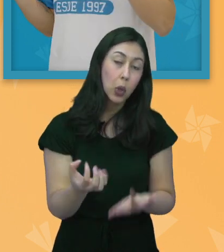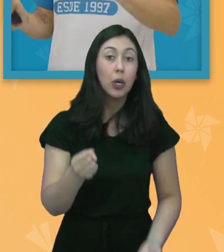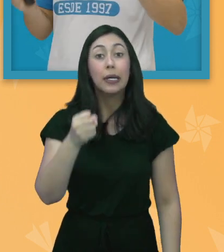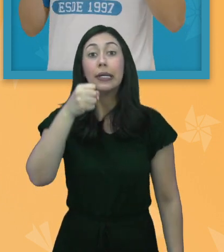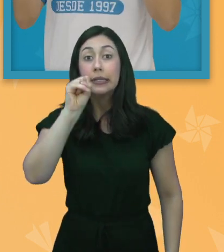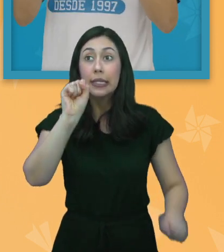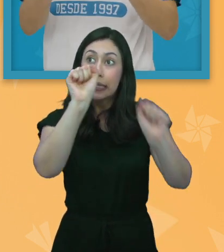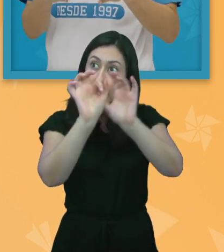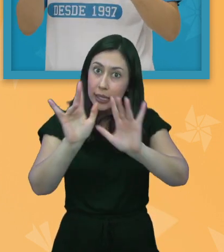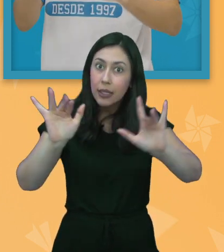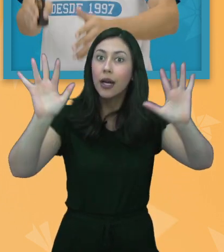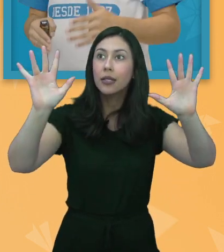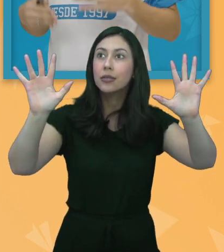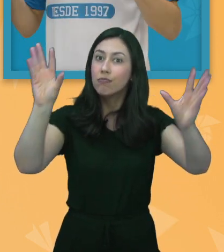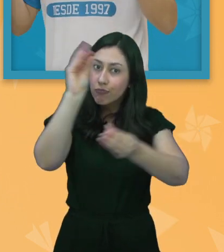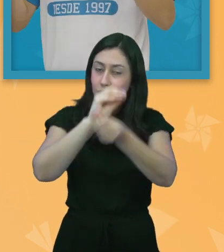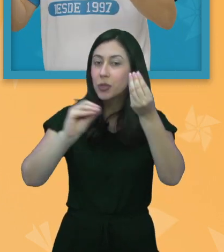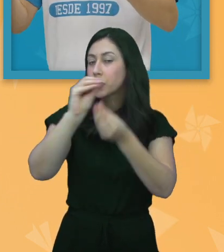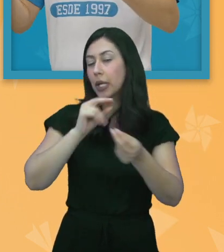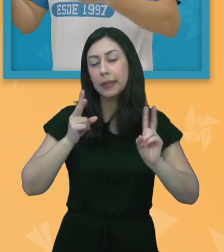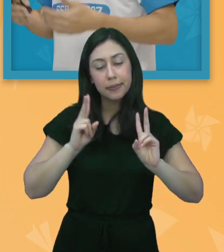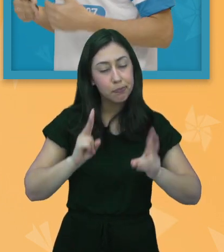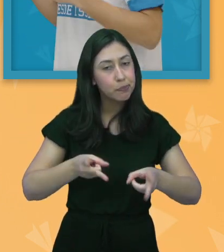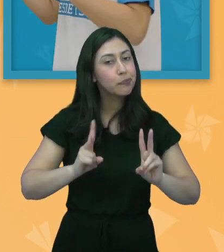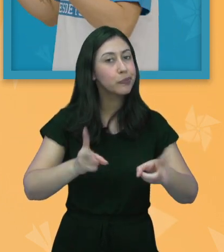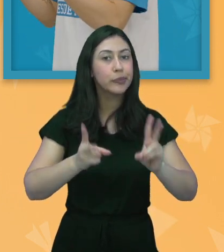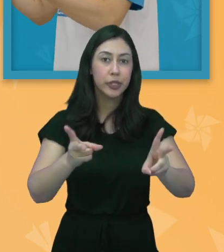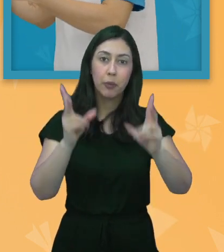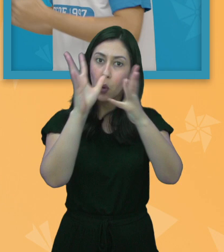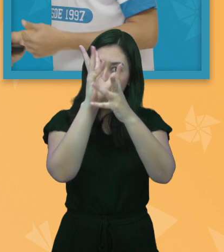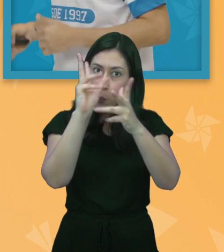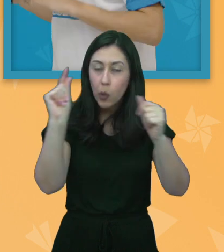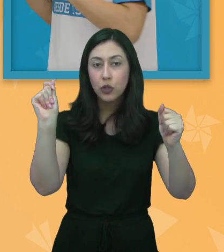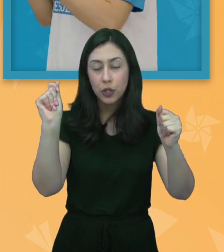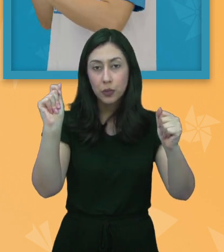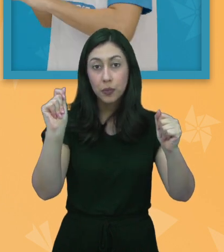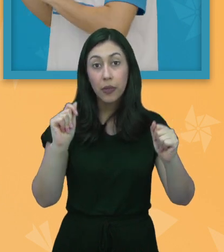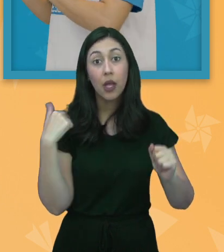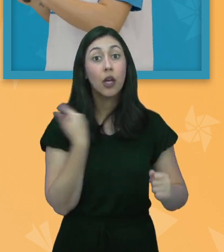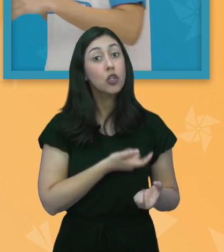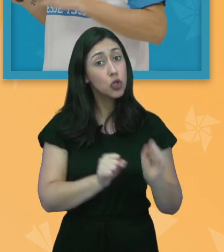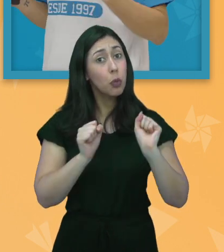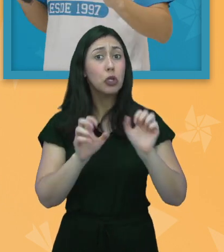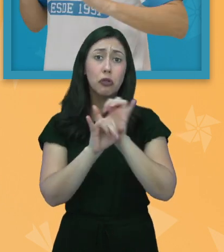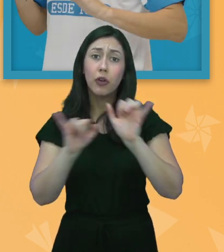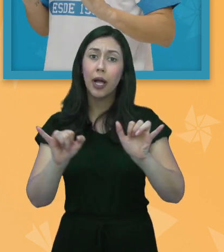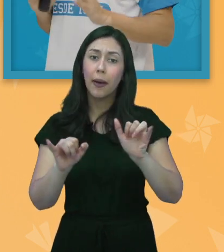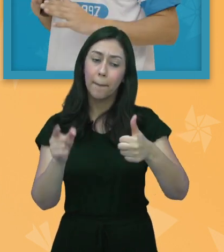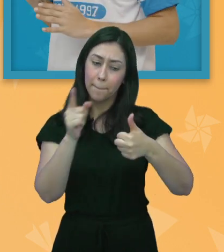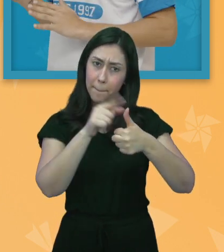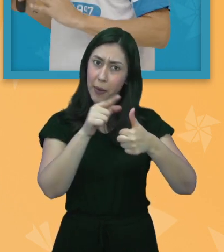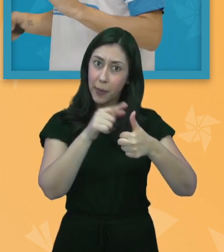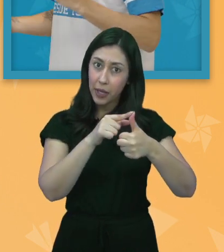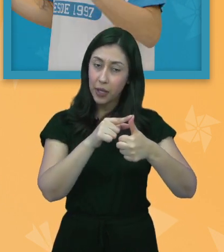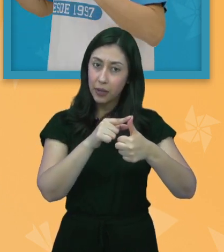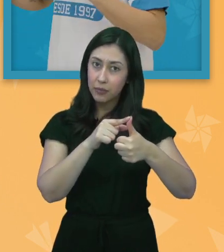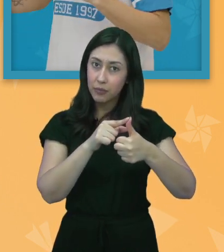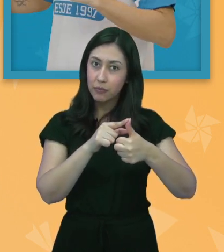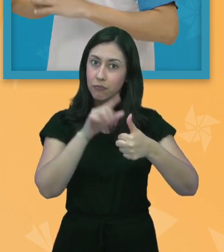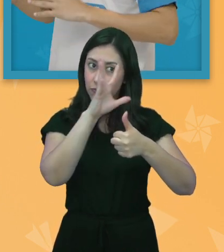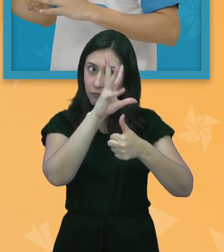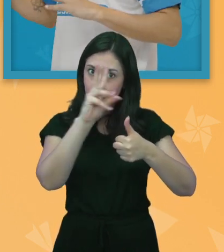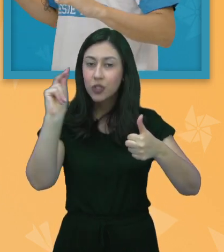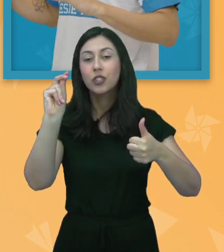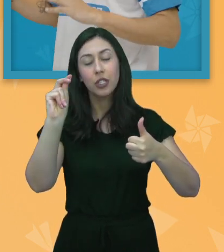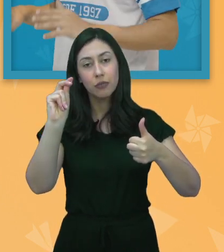toda mistura entre gases é uma mistura homogênea, é um sistema homogêneo. Então a gente já pode afirmar que a primeira vai ser homogênea ali, depois a